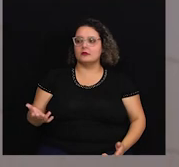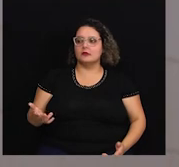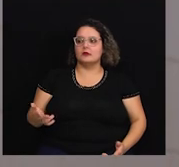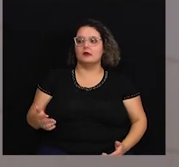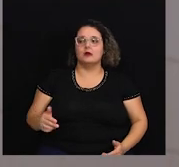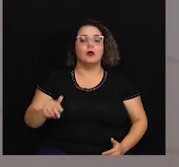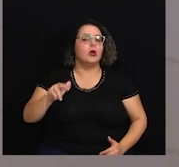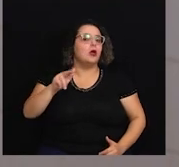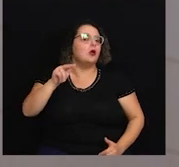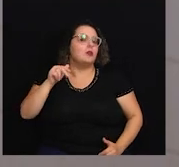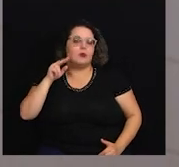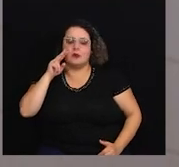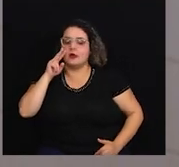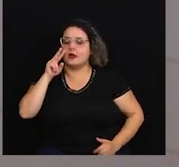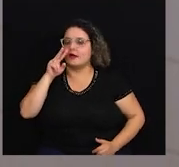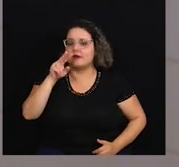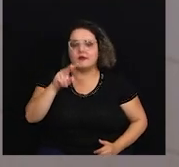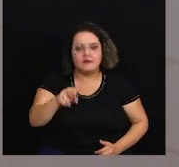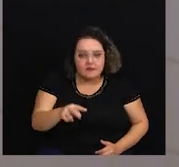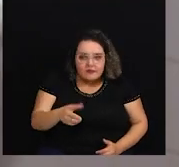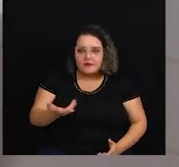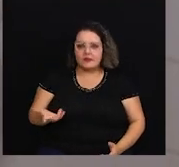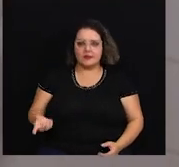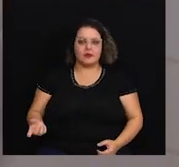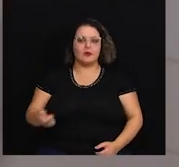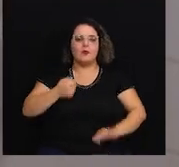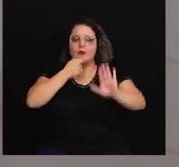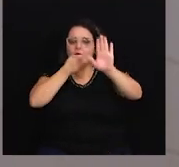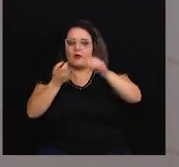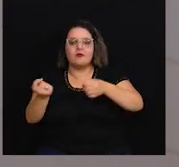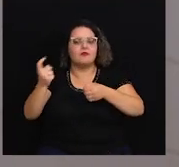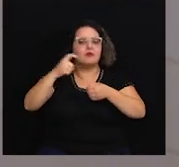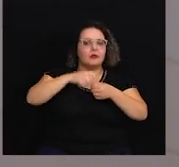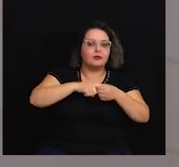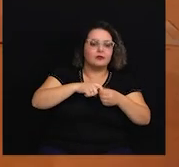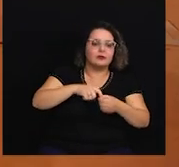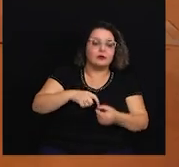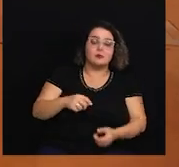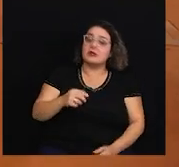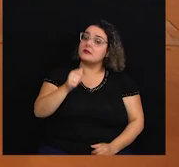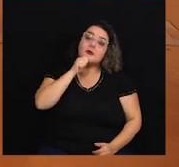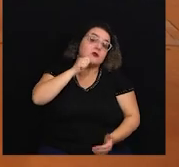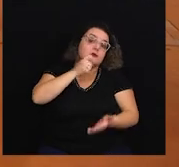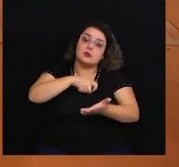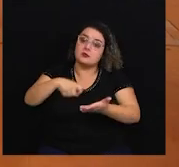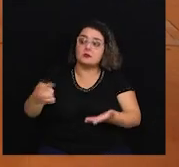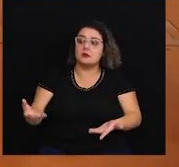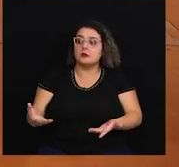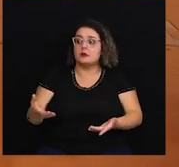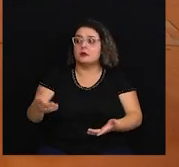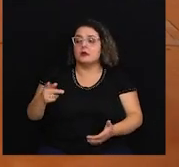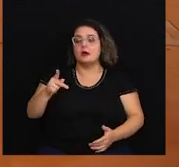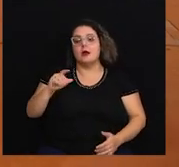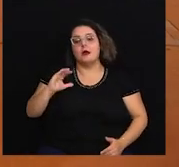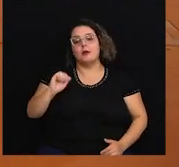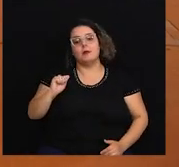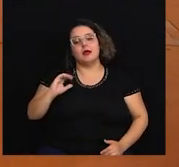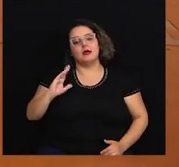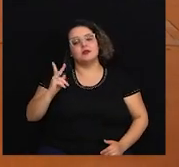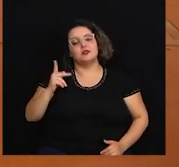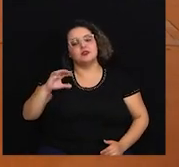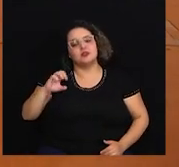voltar e mudar a sua eu falei eu vou lá vou mudar e eu falava para cheio